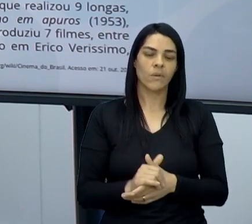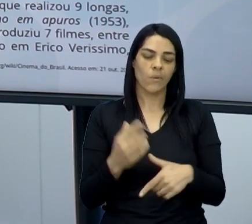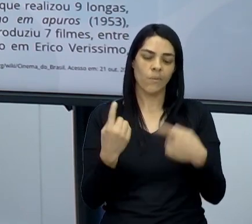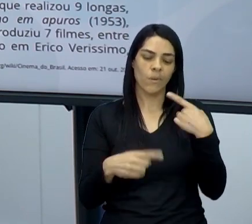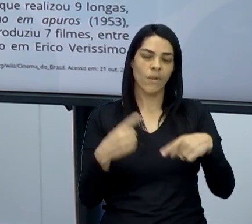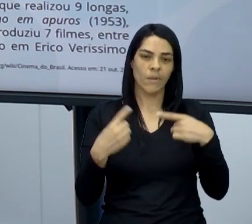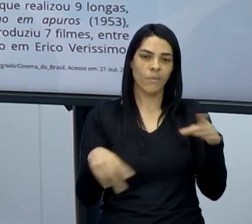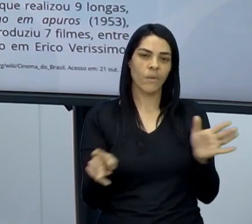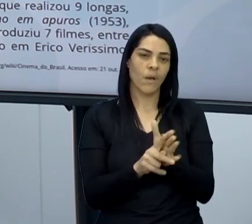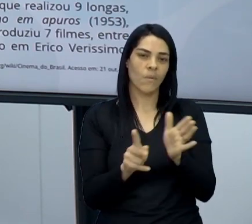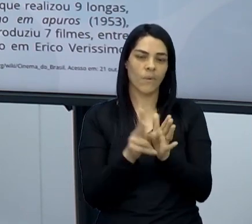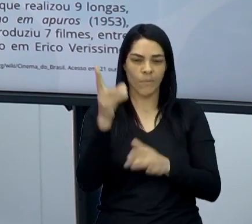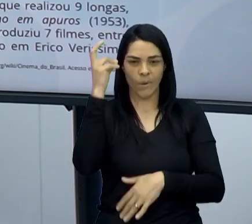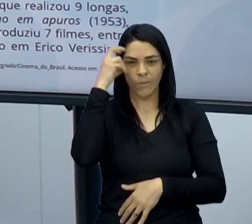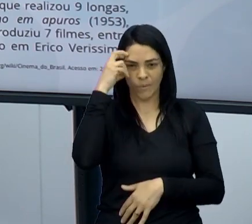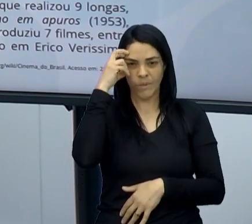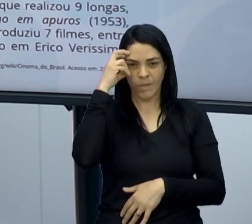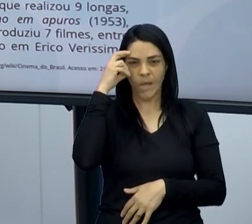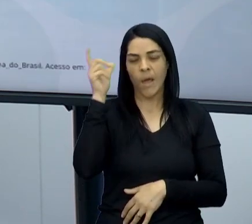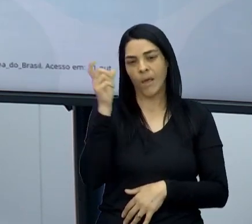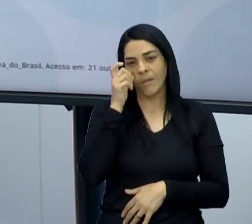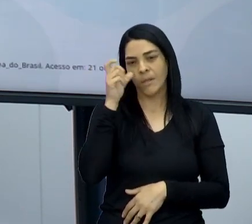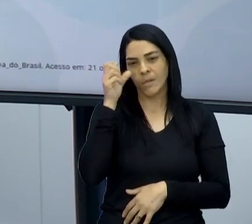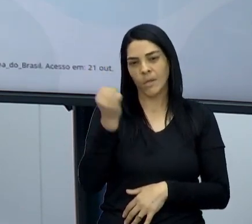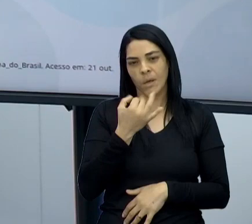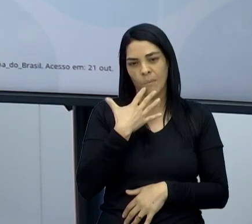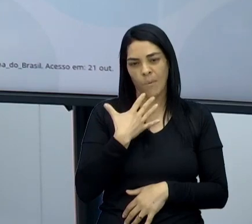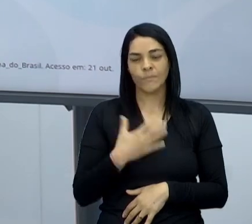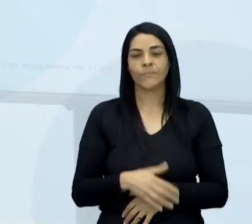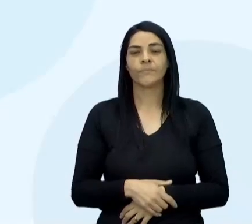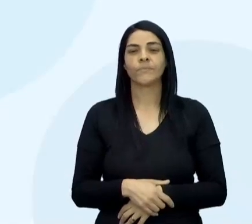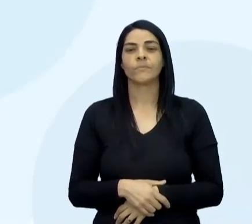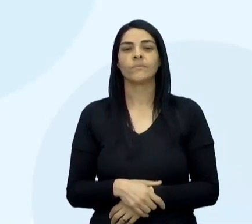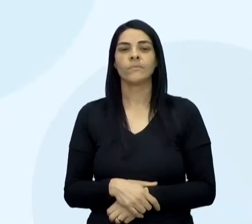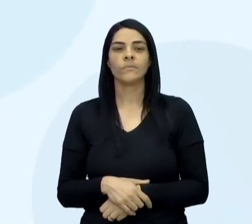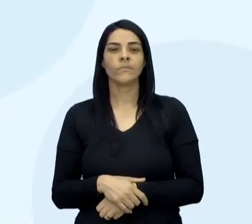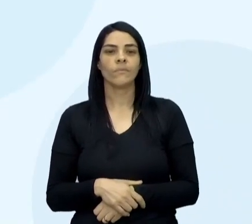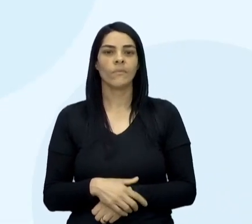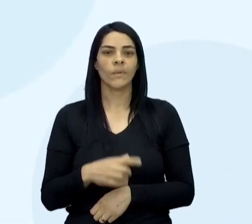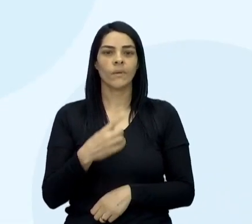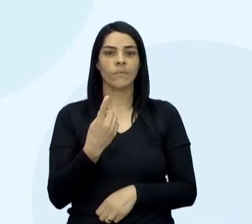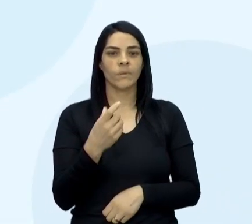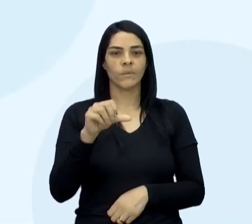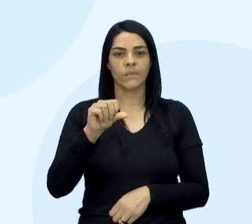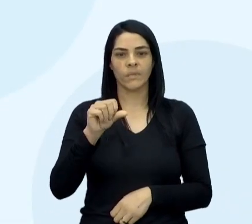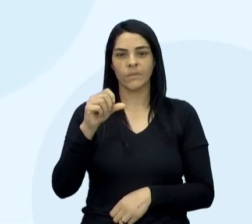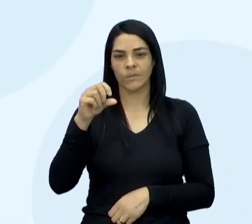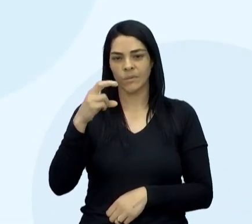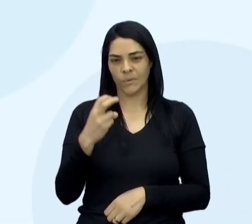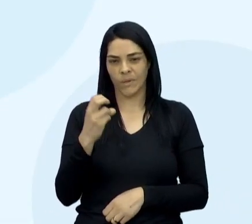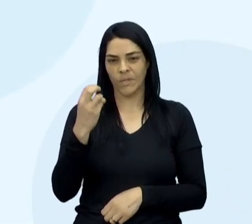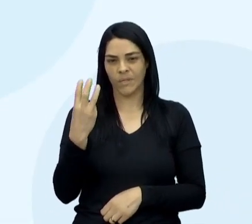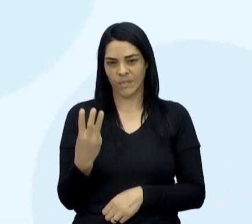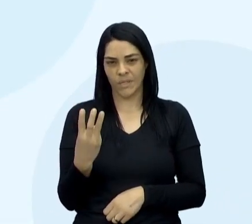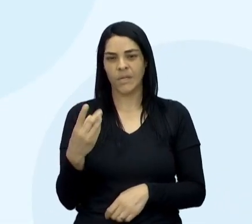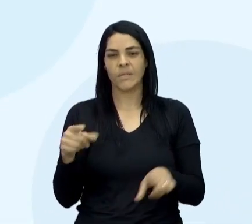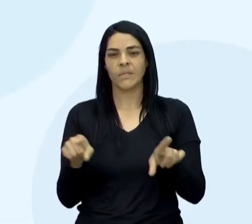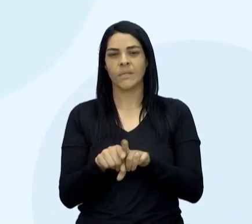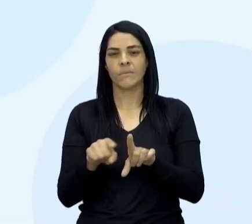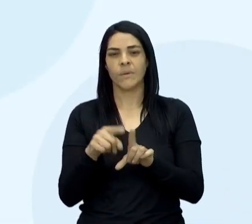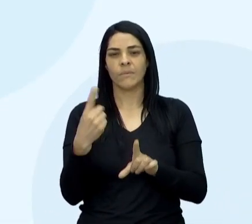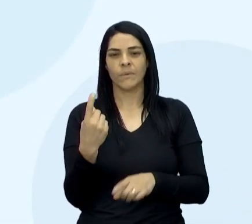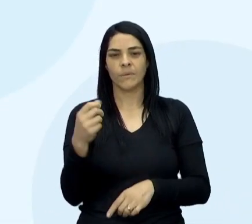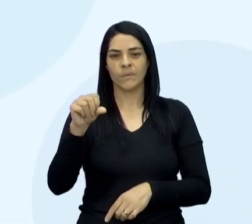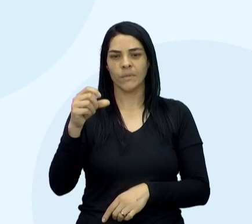cultura, porque é popular, é bom, é interessante. E vamos lá. Entre 53 e 62, ainda nos anos 50, por influência do